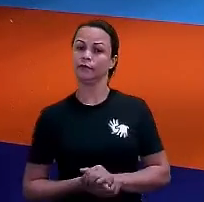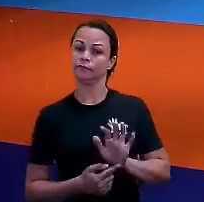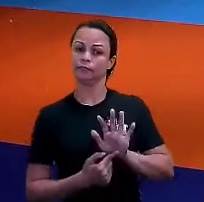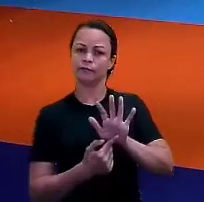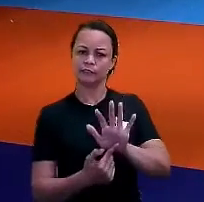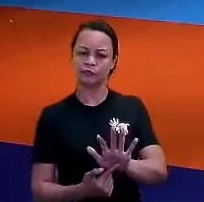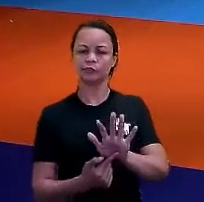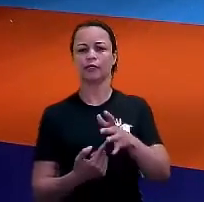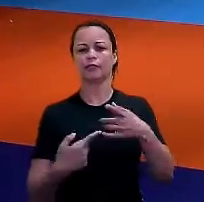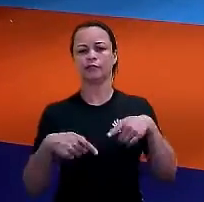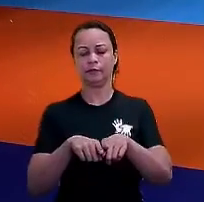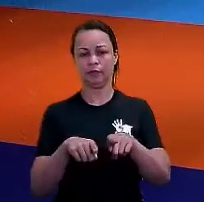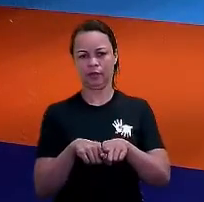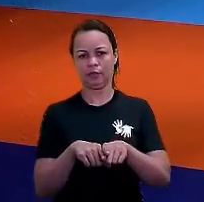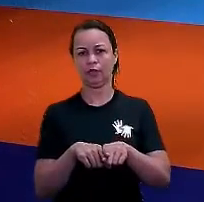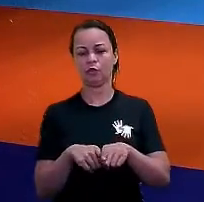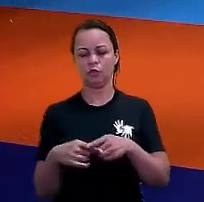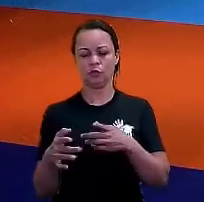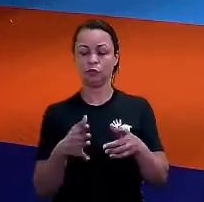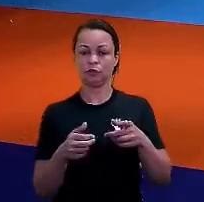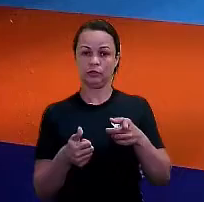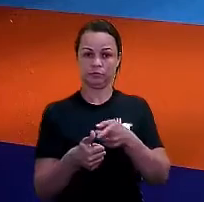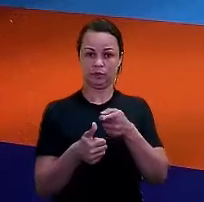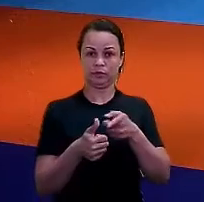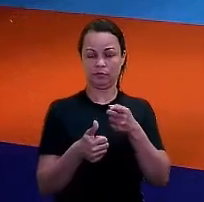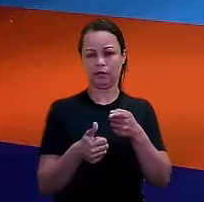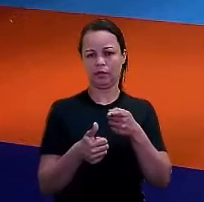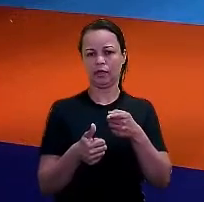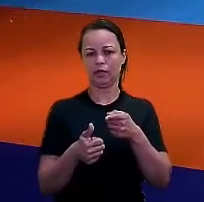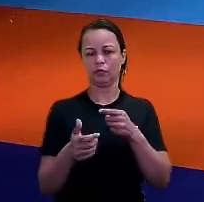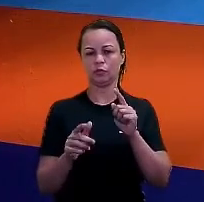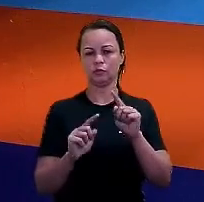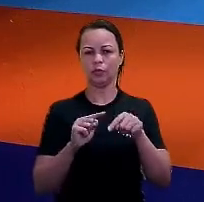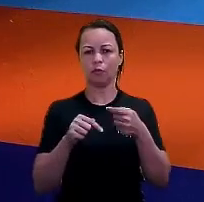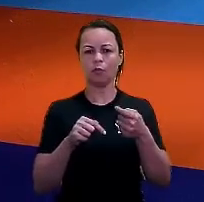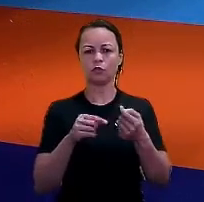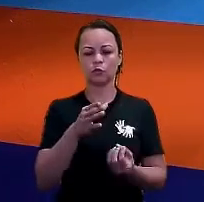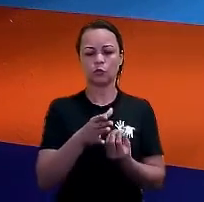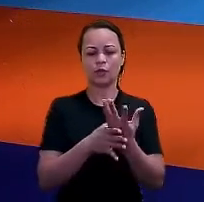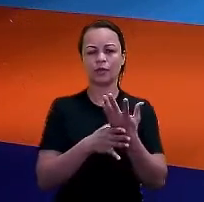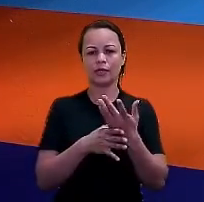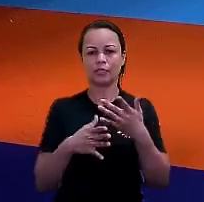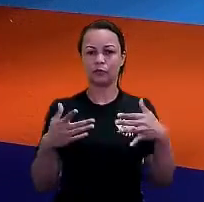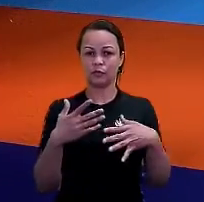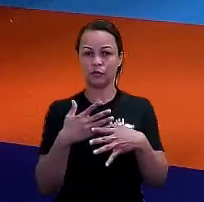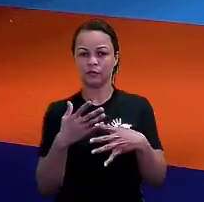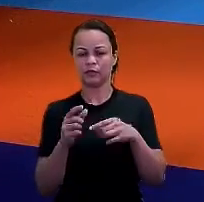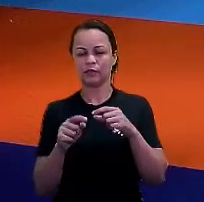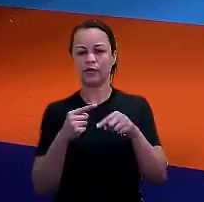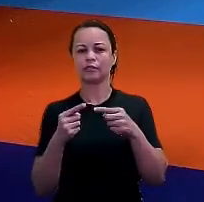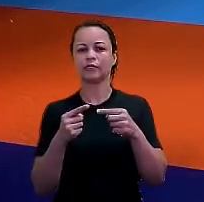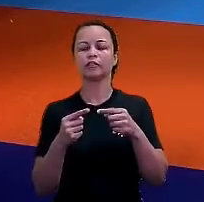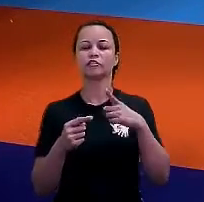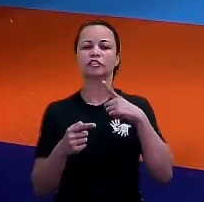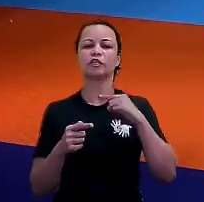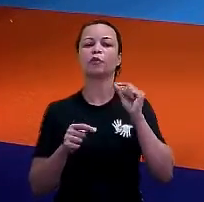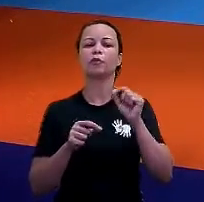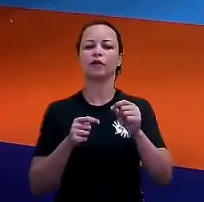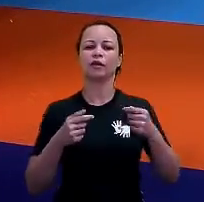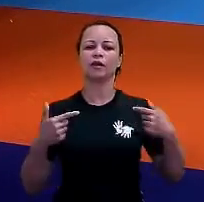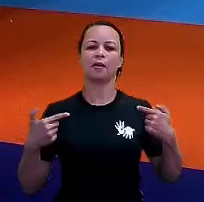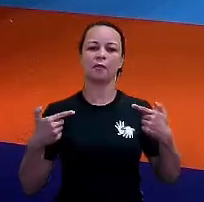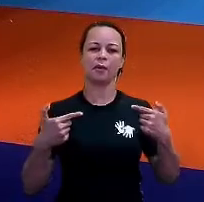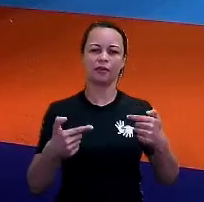destaque, e um desses destaques, o primeiro, logo após a sua fundação, a gente cita a Batalha do Monte das